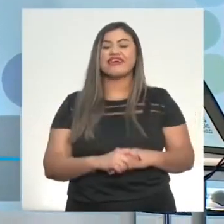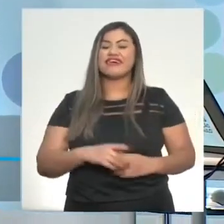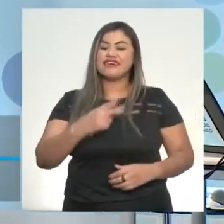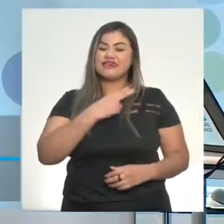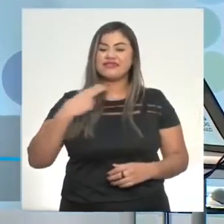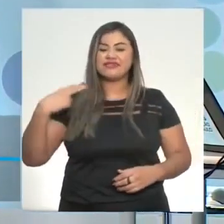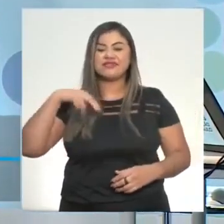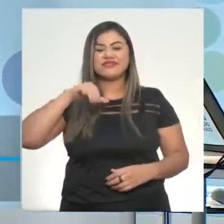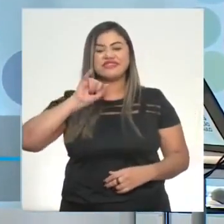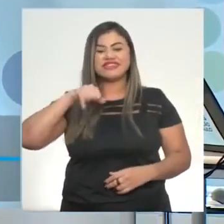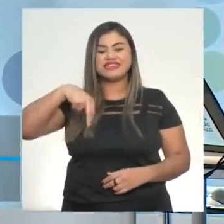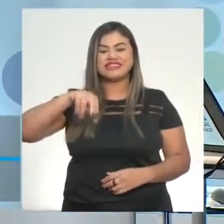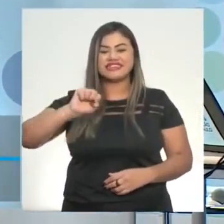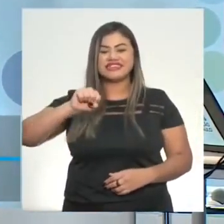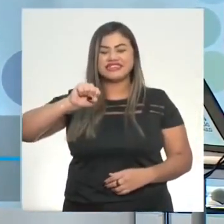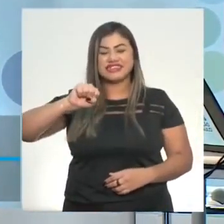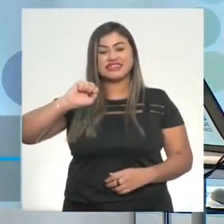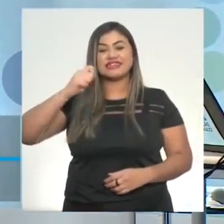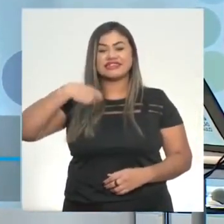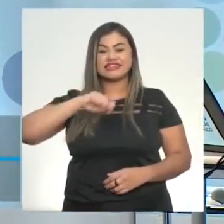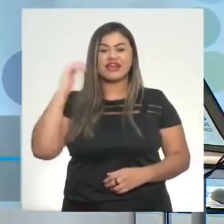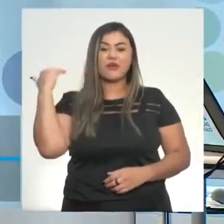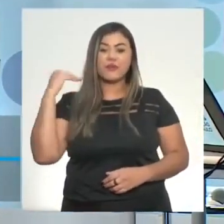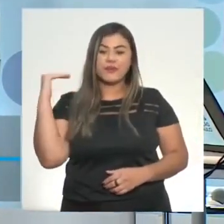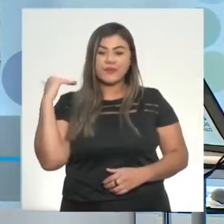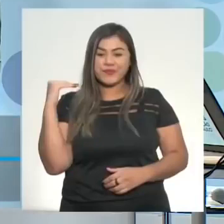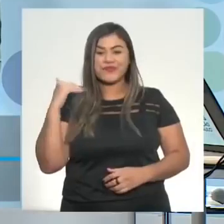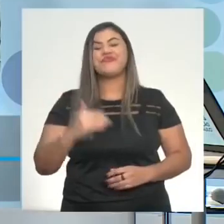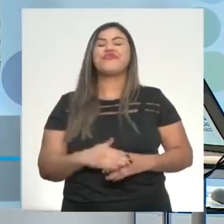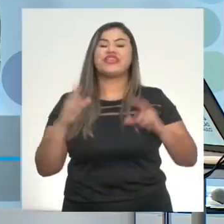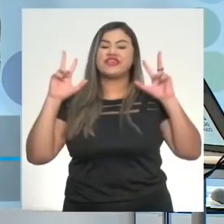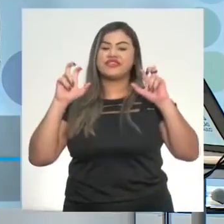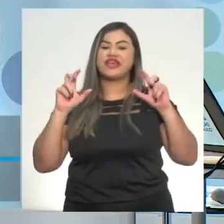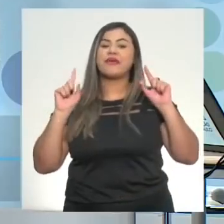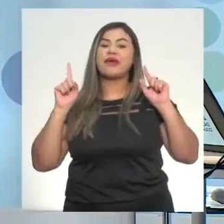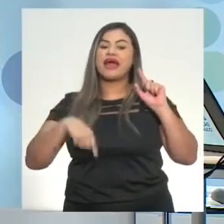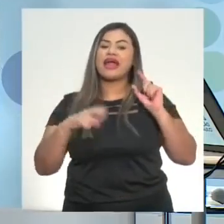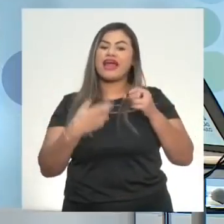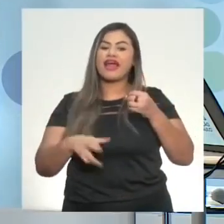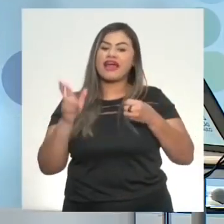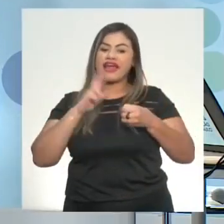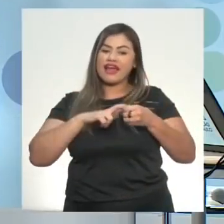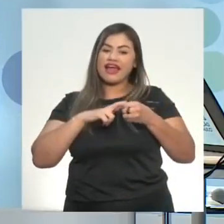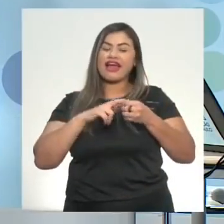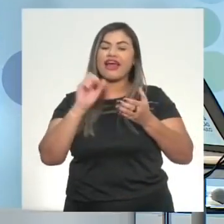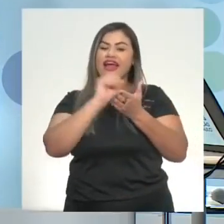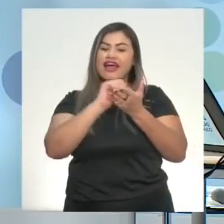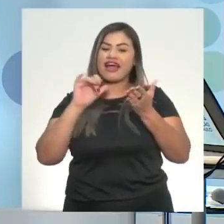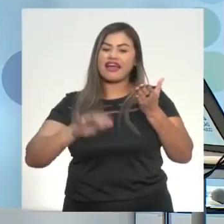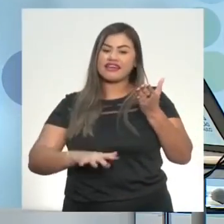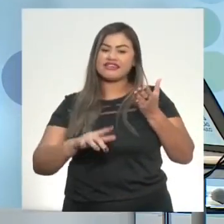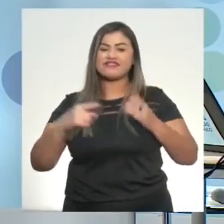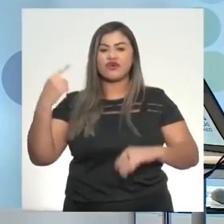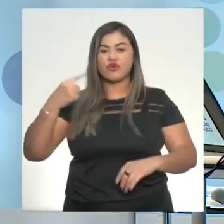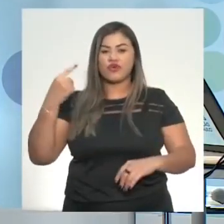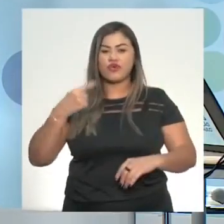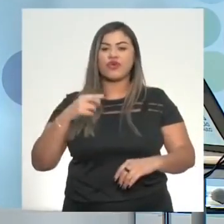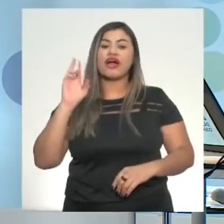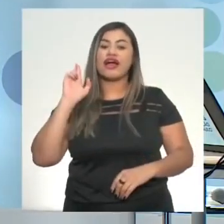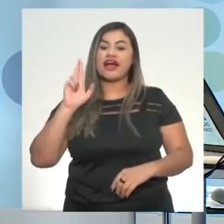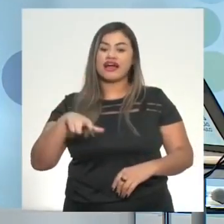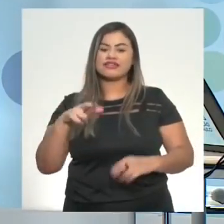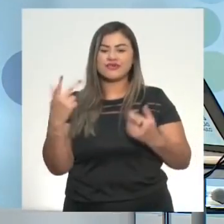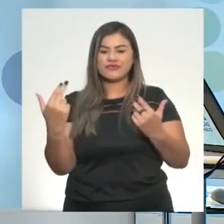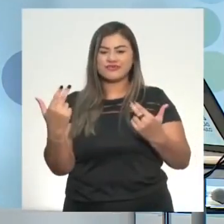professora Inês e o tema da nossa aula hoje é a retomada da sequência de atividades 1, razão